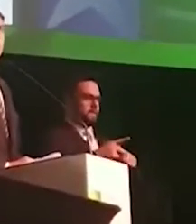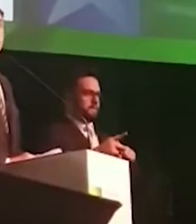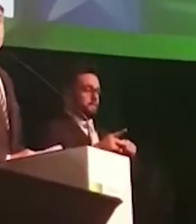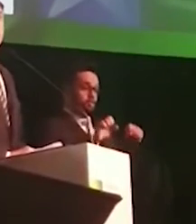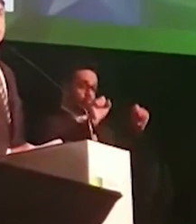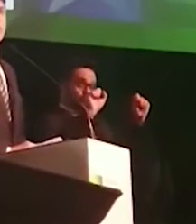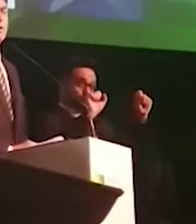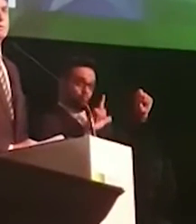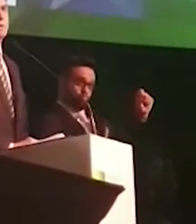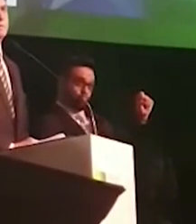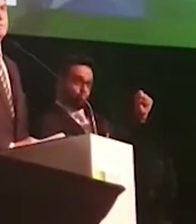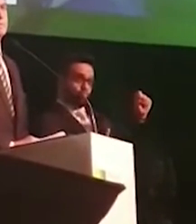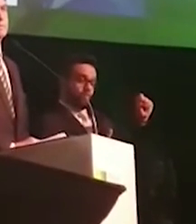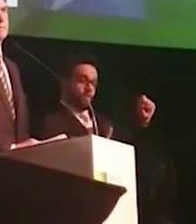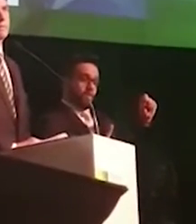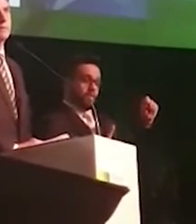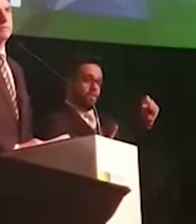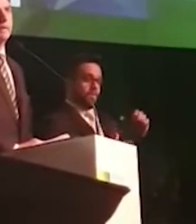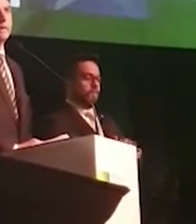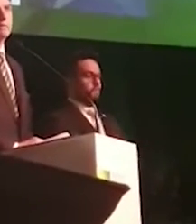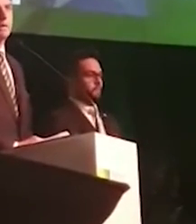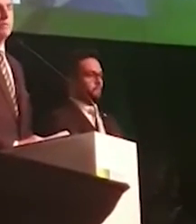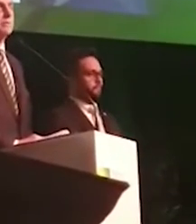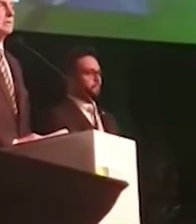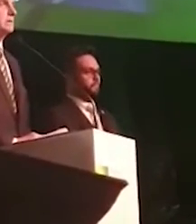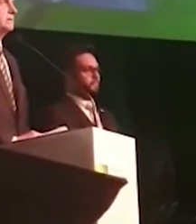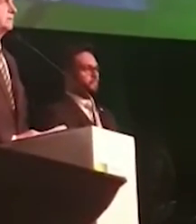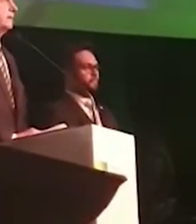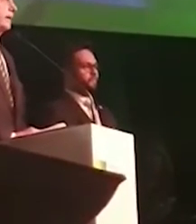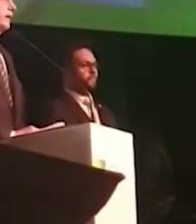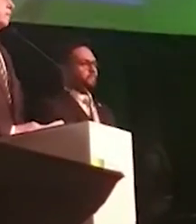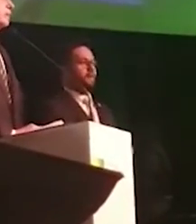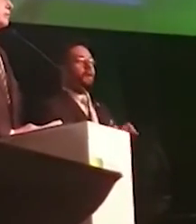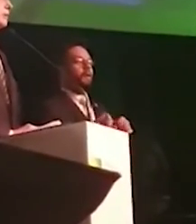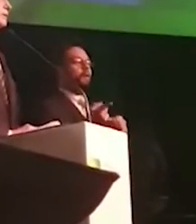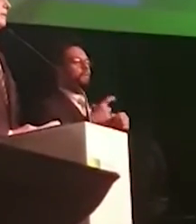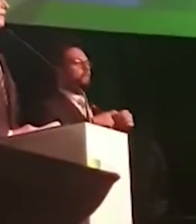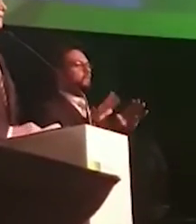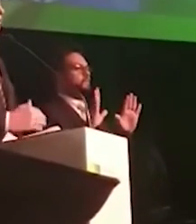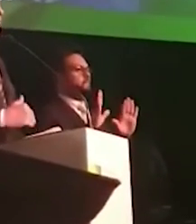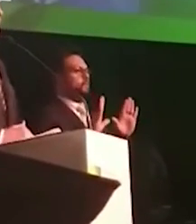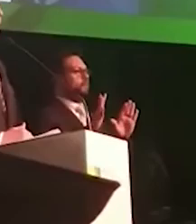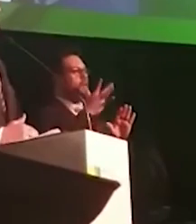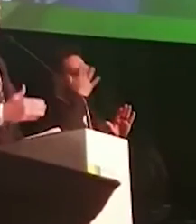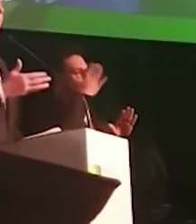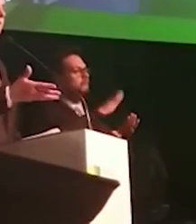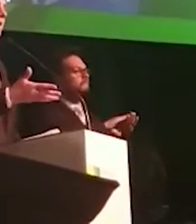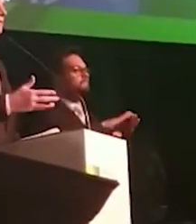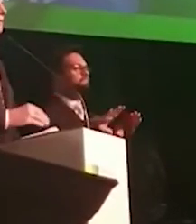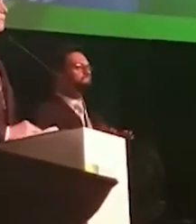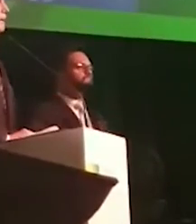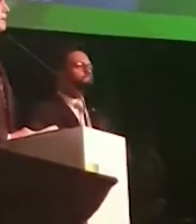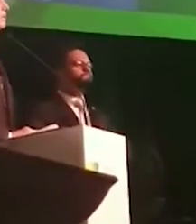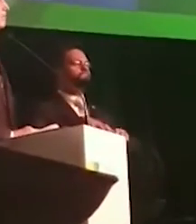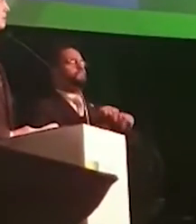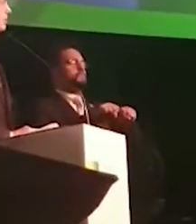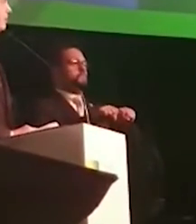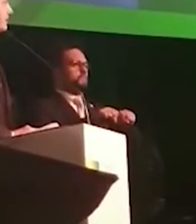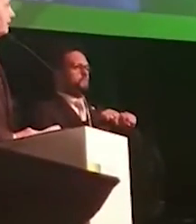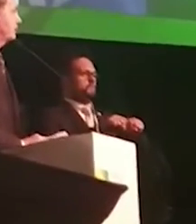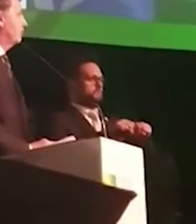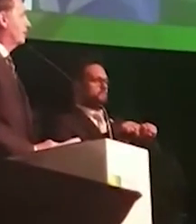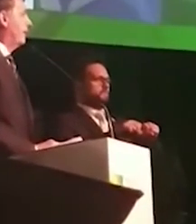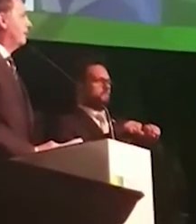sul não volte para as mãos daquelas pessoas que no passado botaram esse país numa